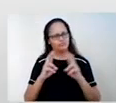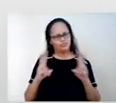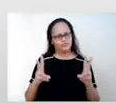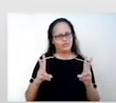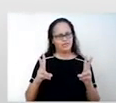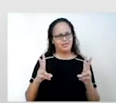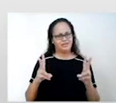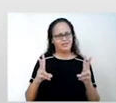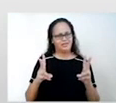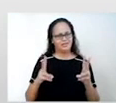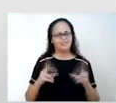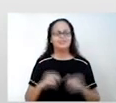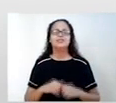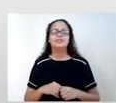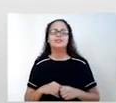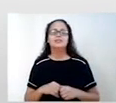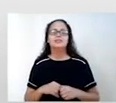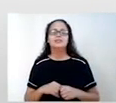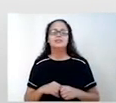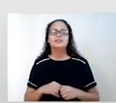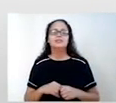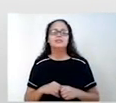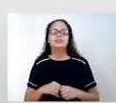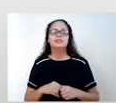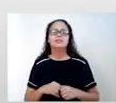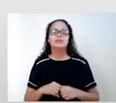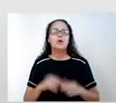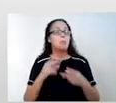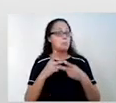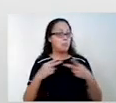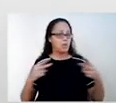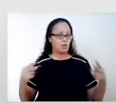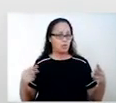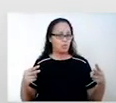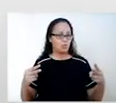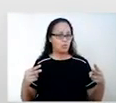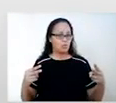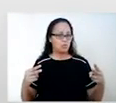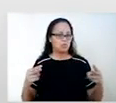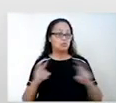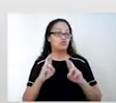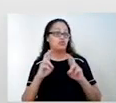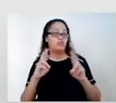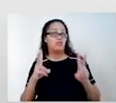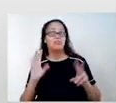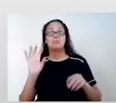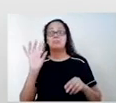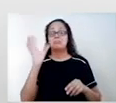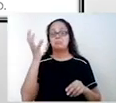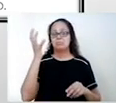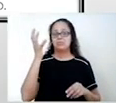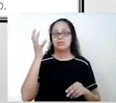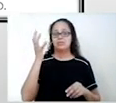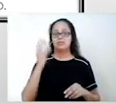pior que Barretos, essa aqui. E alguma coisa muito estranha vai acontecer. O que